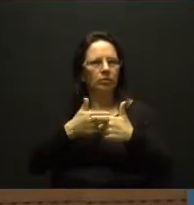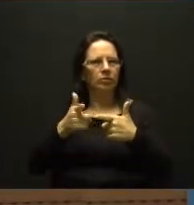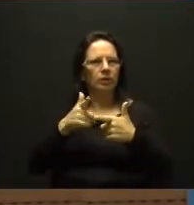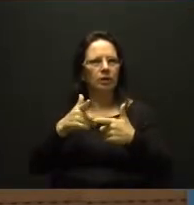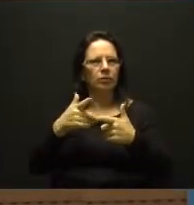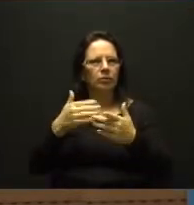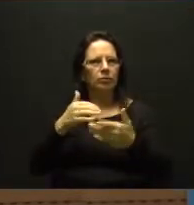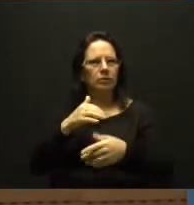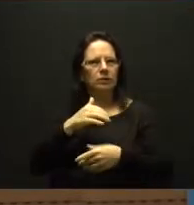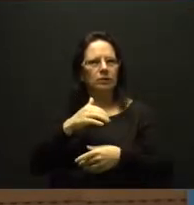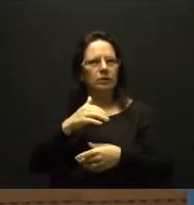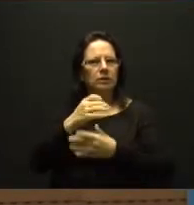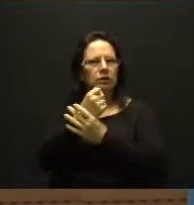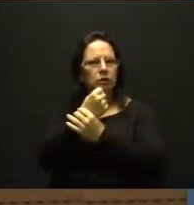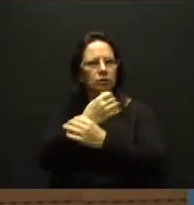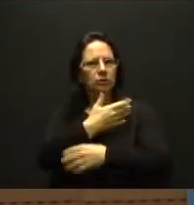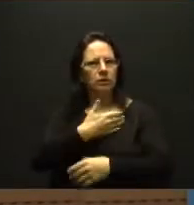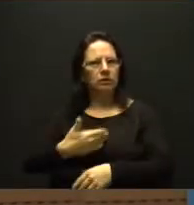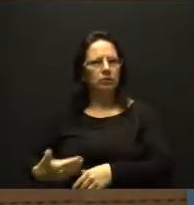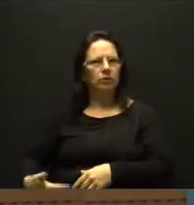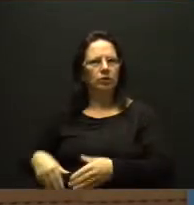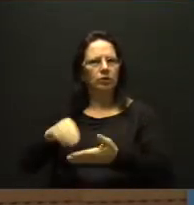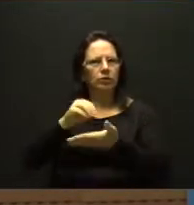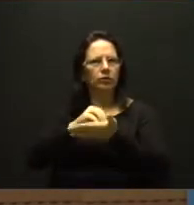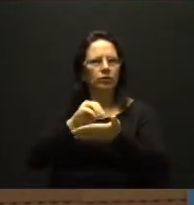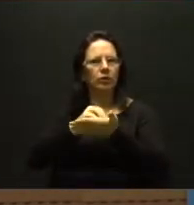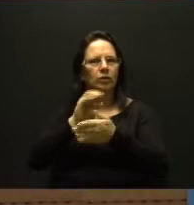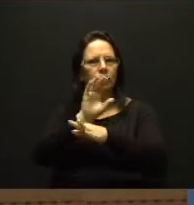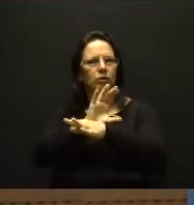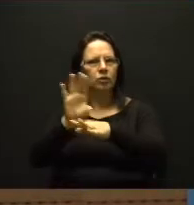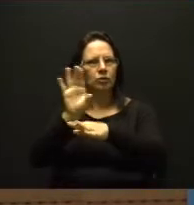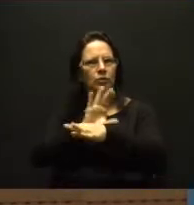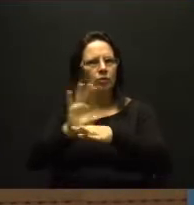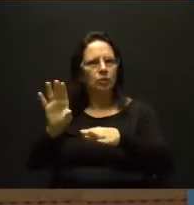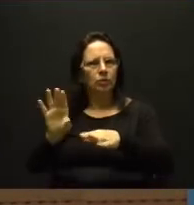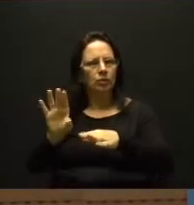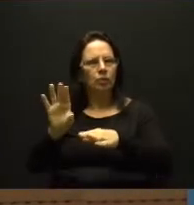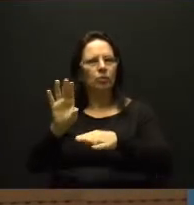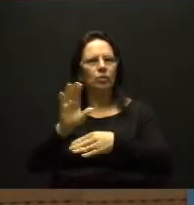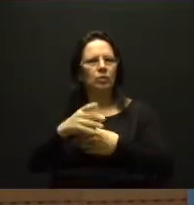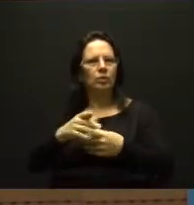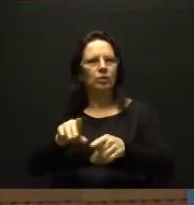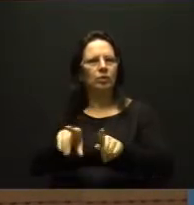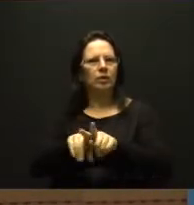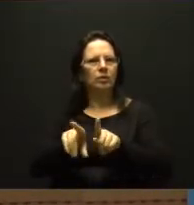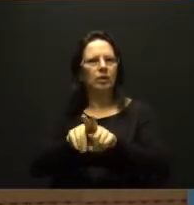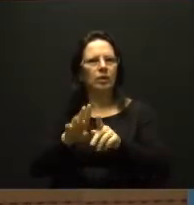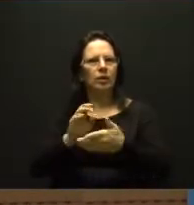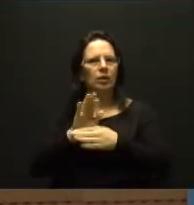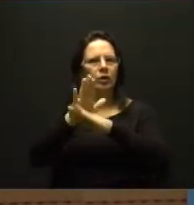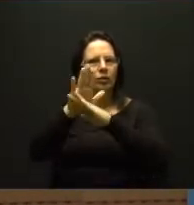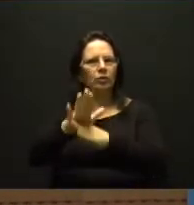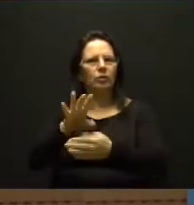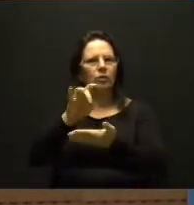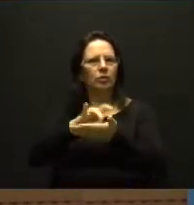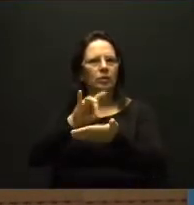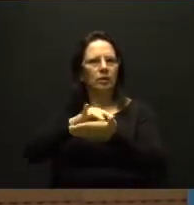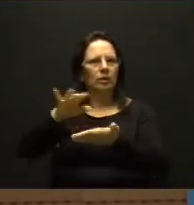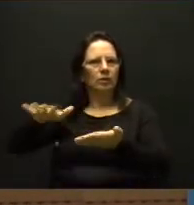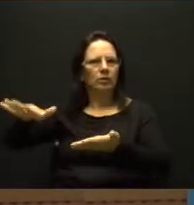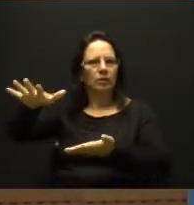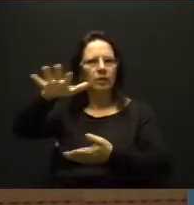segurança pública é a falta de concursos que cumpram né é o suporte necessário para cada cidade